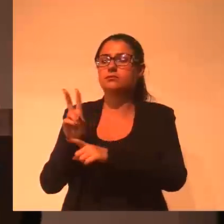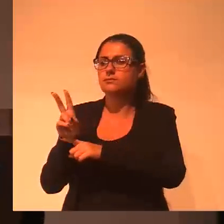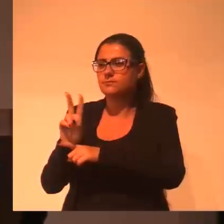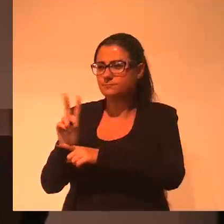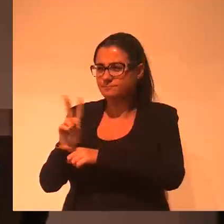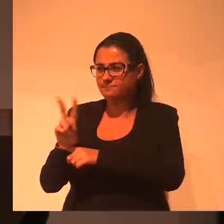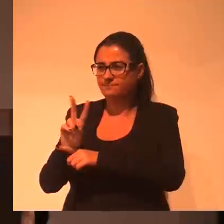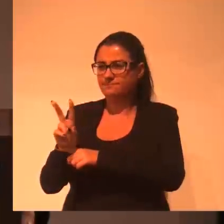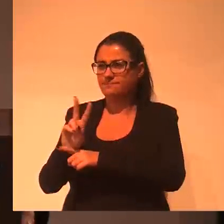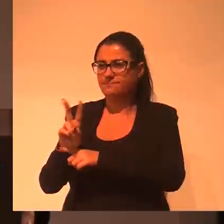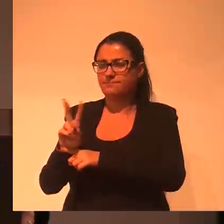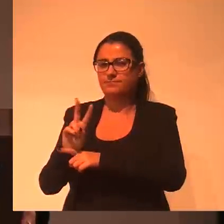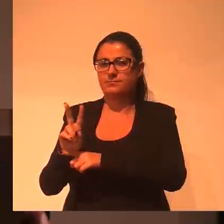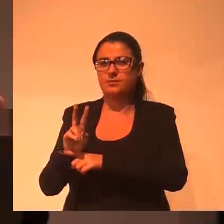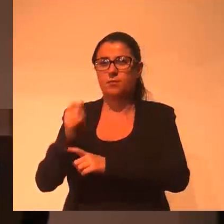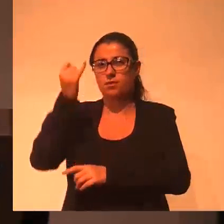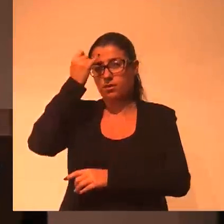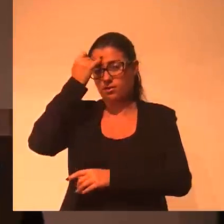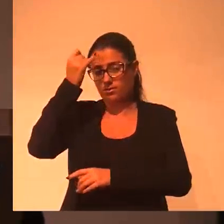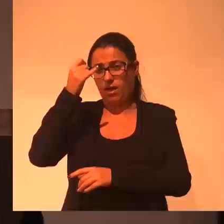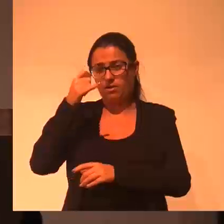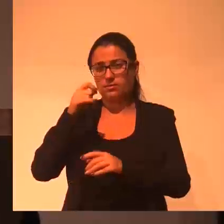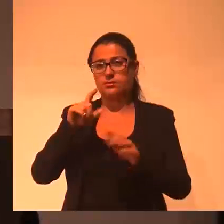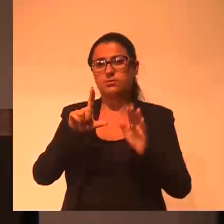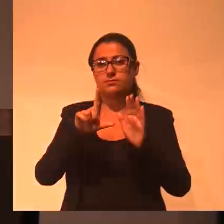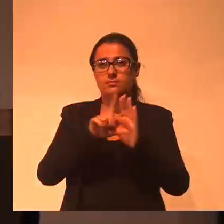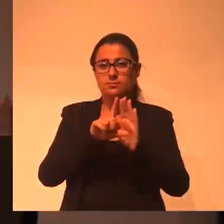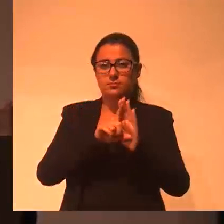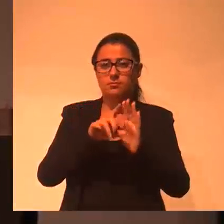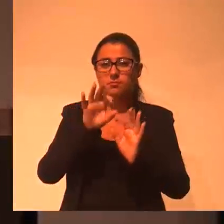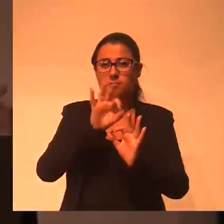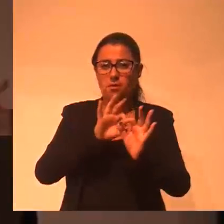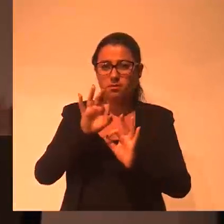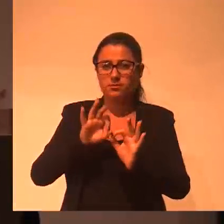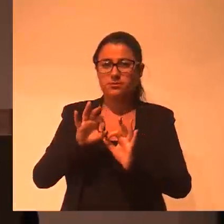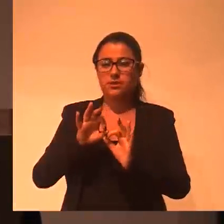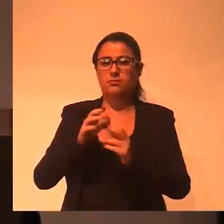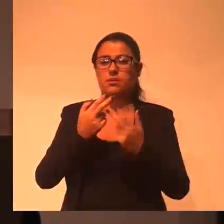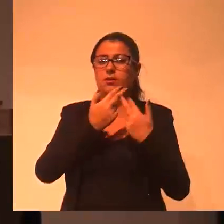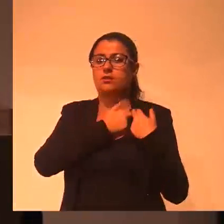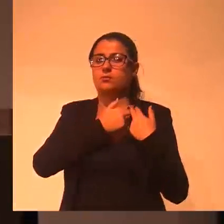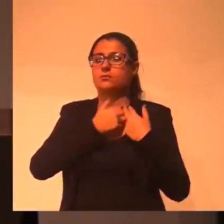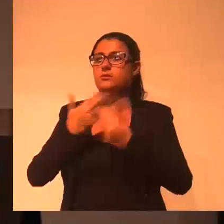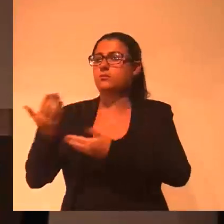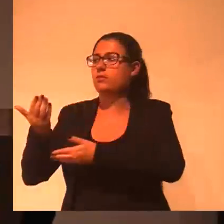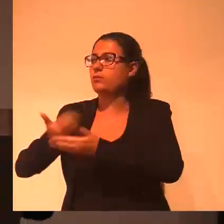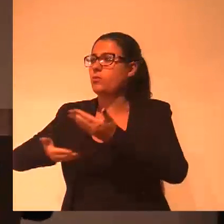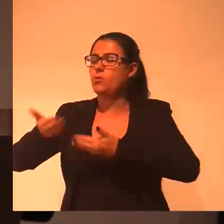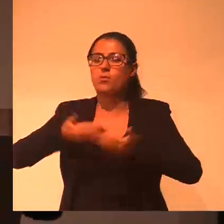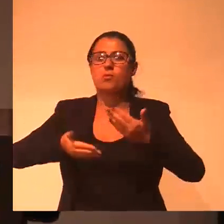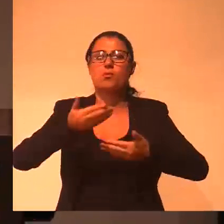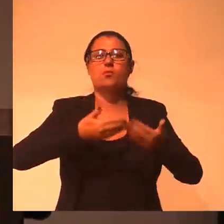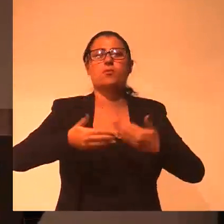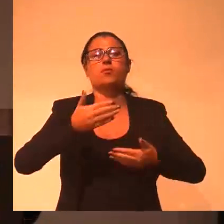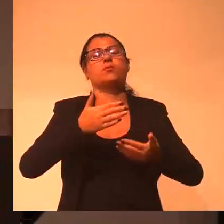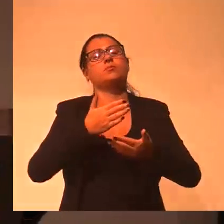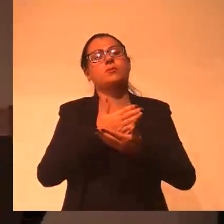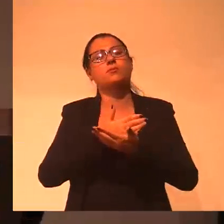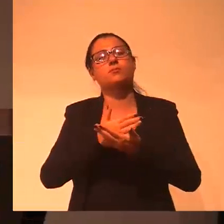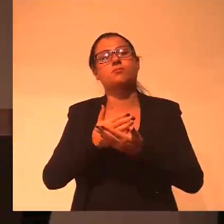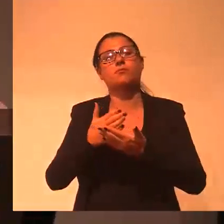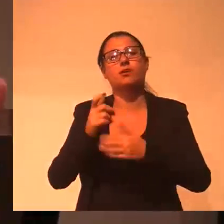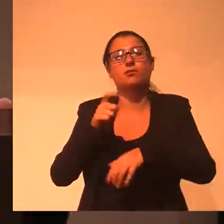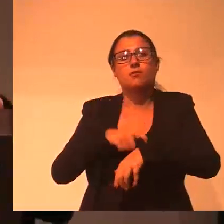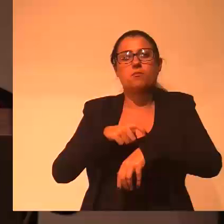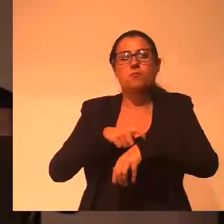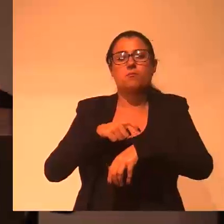ideia desse projeto de lei foi trazer uma responsabilidade compartilhada. Porque a partir do momento que o Poder Executivo ele quer